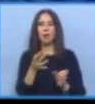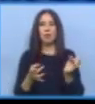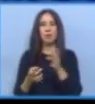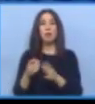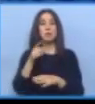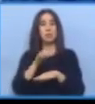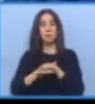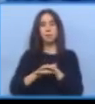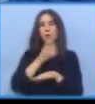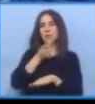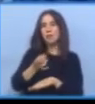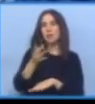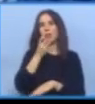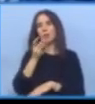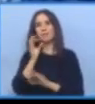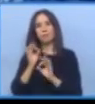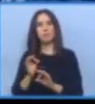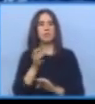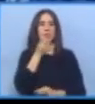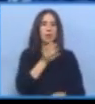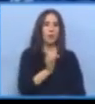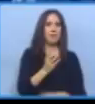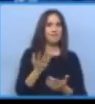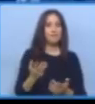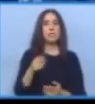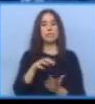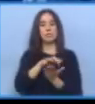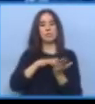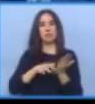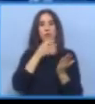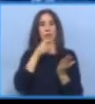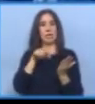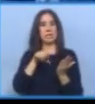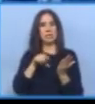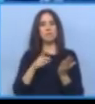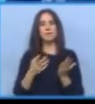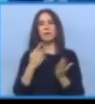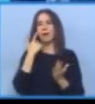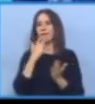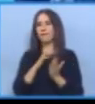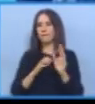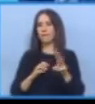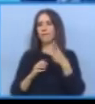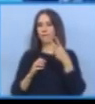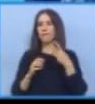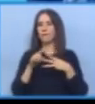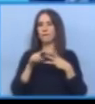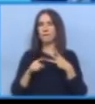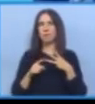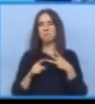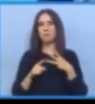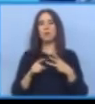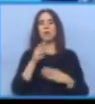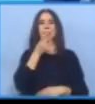pecados ficarão perdoados, a quem não perdoares não. E hoje os textos também falam bastante disso. Acho que os três até falam